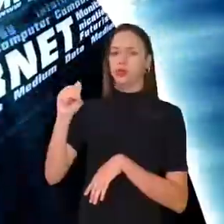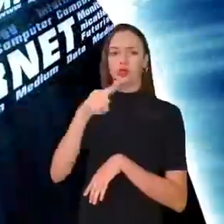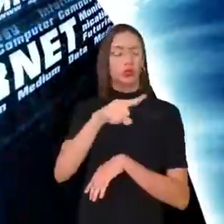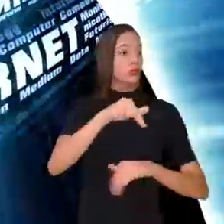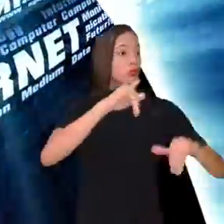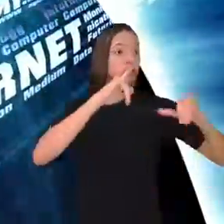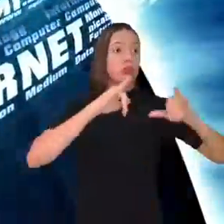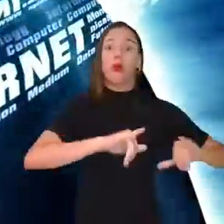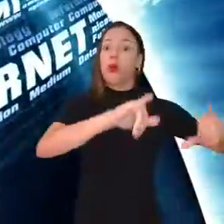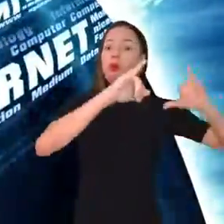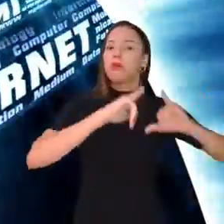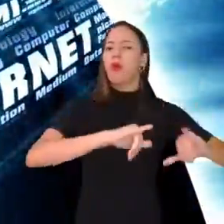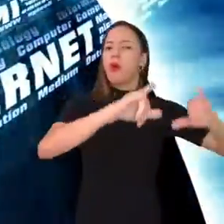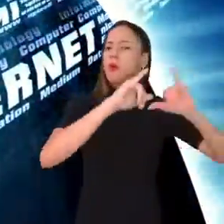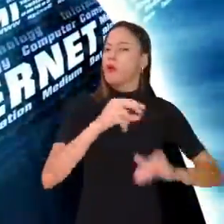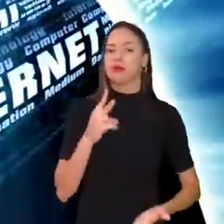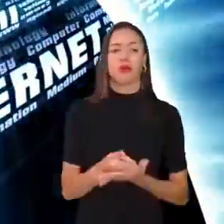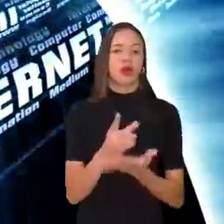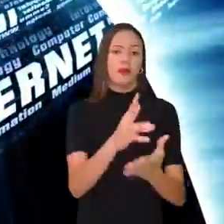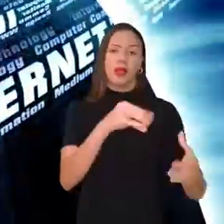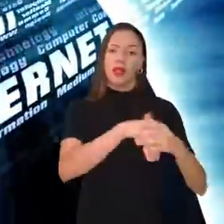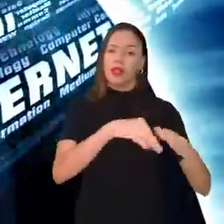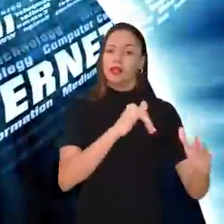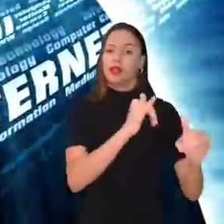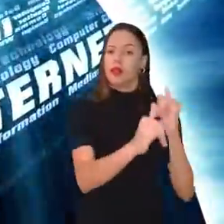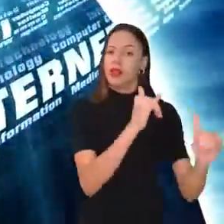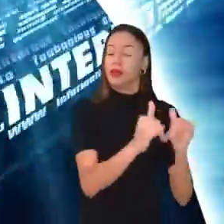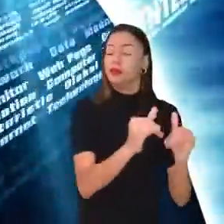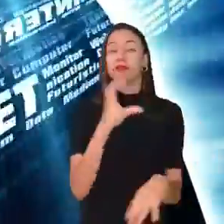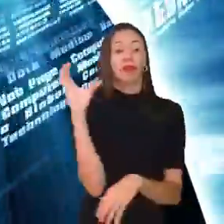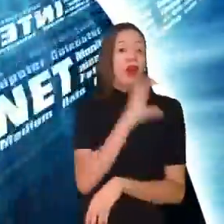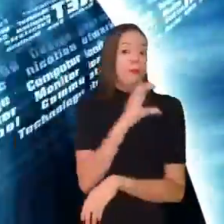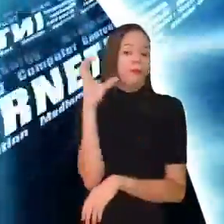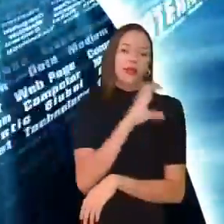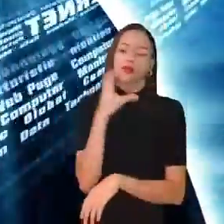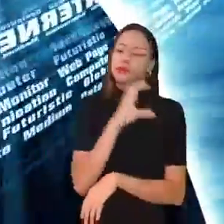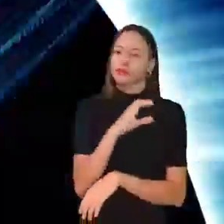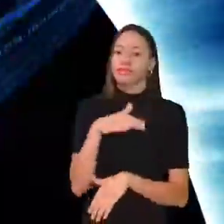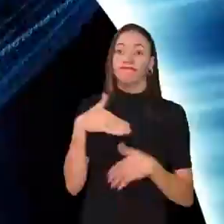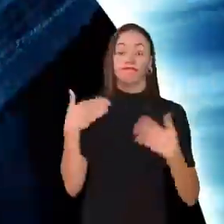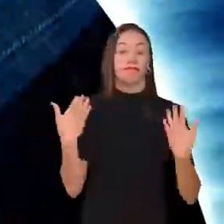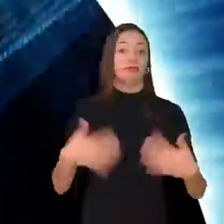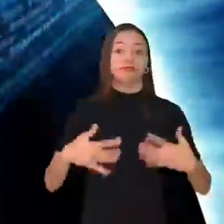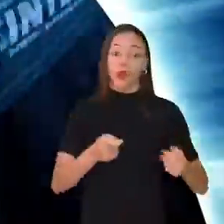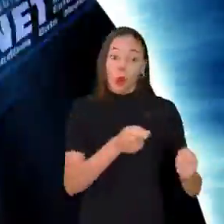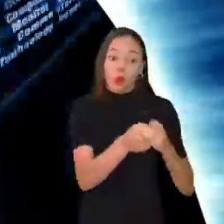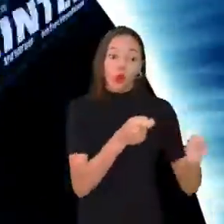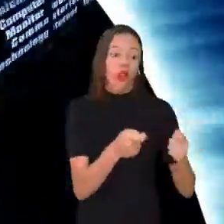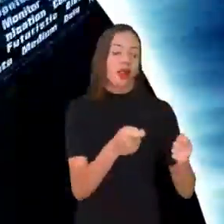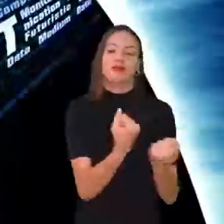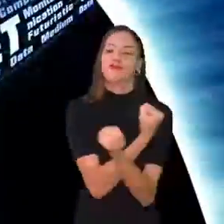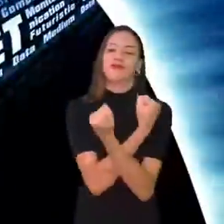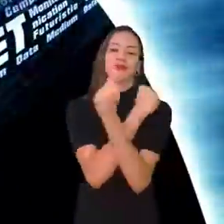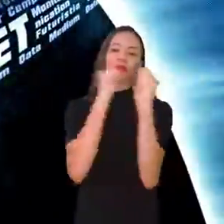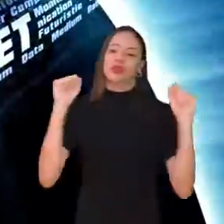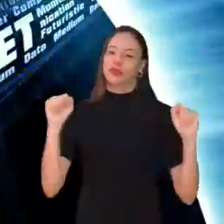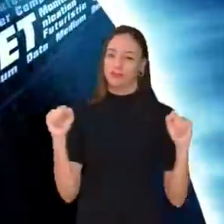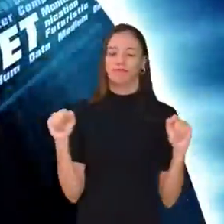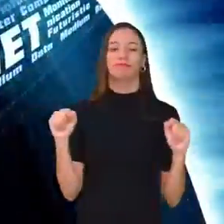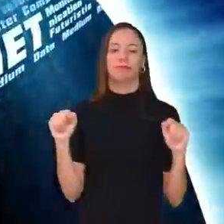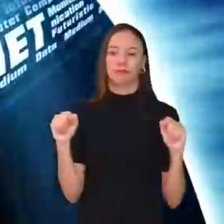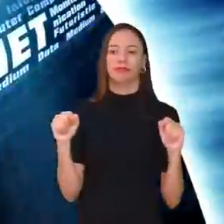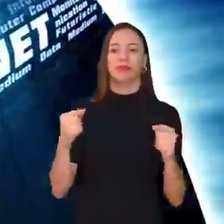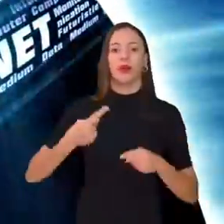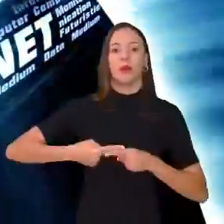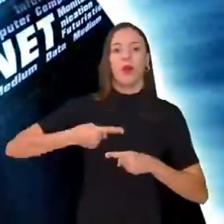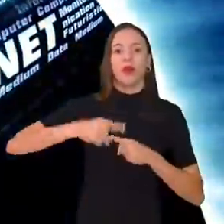o tempo todo na internet, muito rápido, Carla, e é meio que fora de controle e você tá tendo